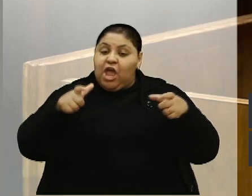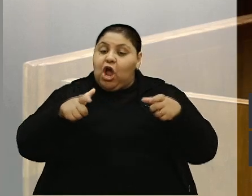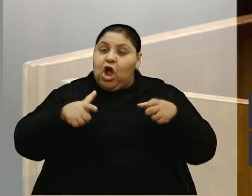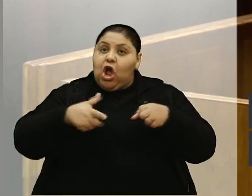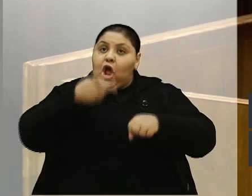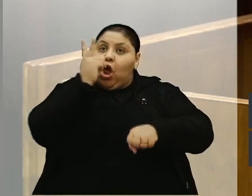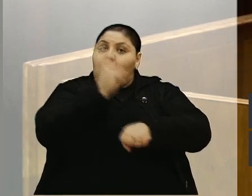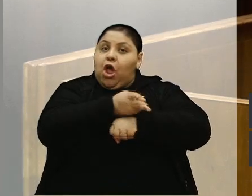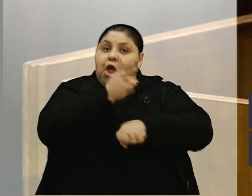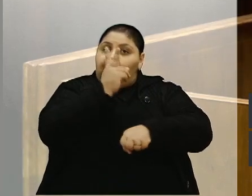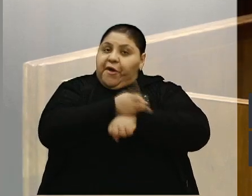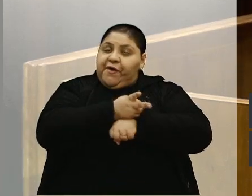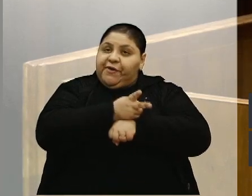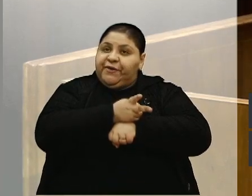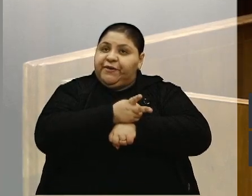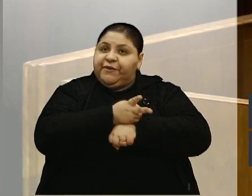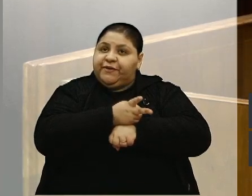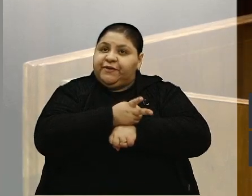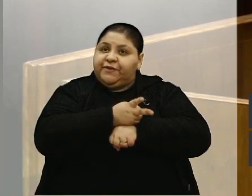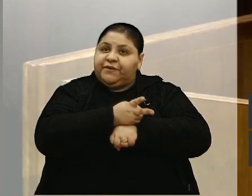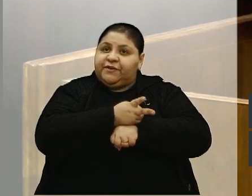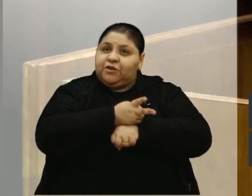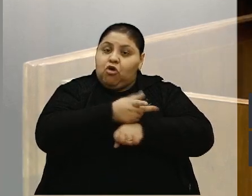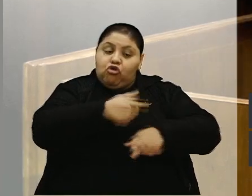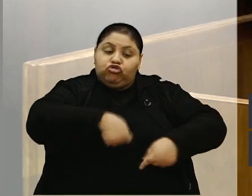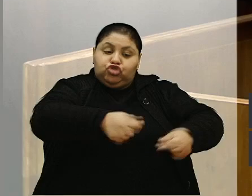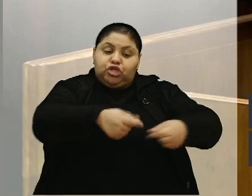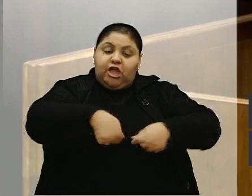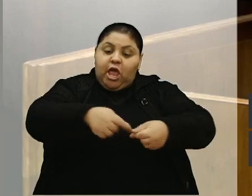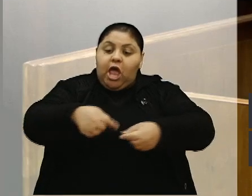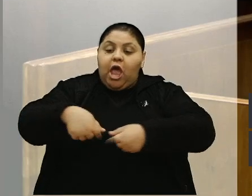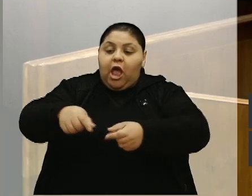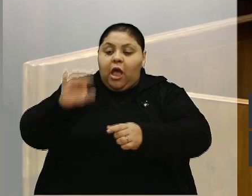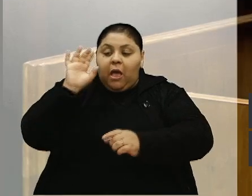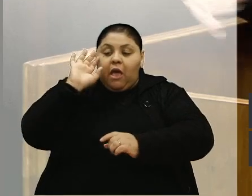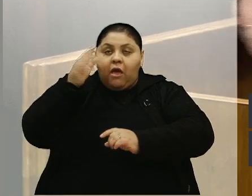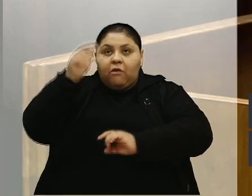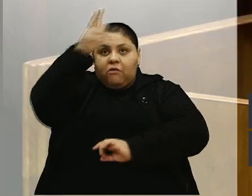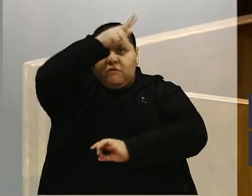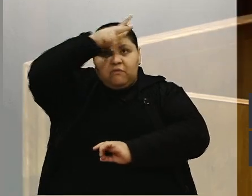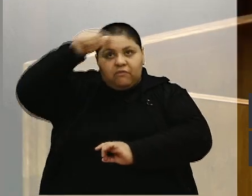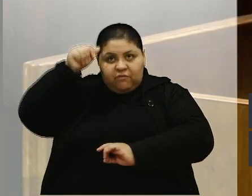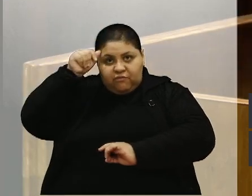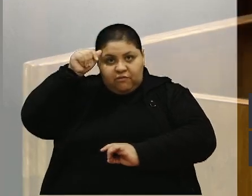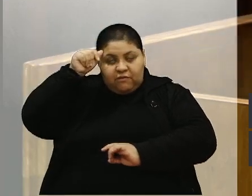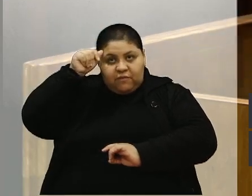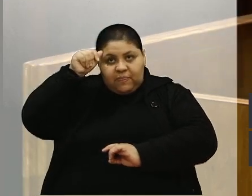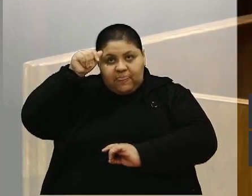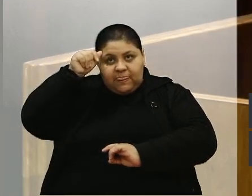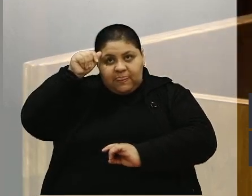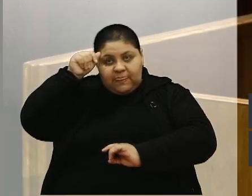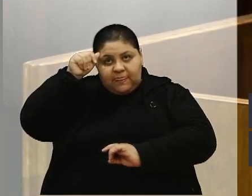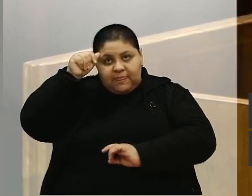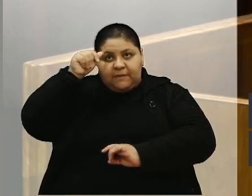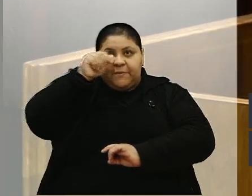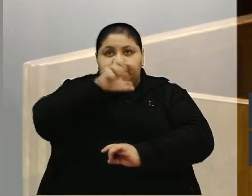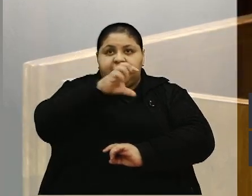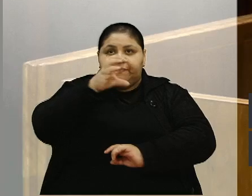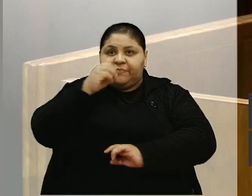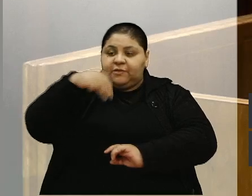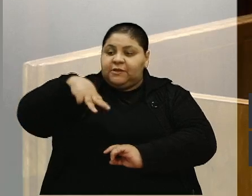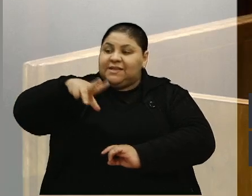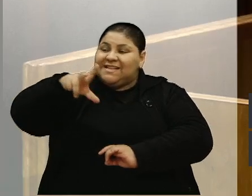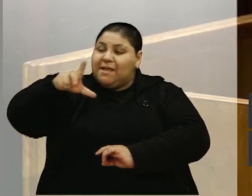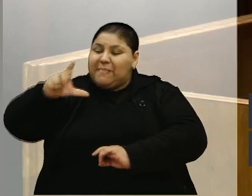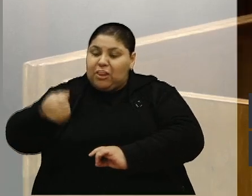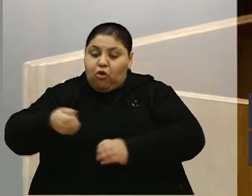colocar o maior jogo de dinheiro fora que ia acontecer no município de Caxias do Sul. Ia acontecer 60 milhões jogados